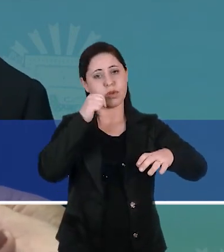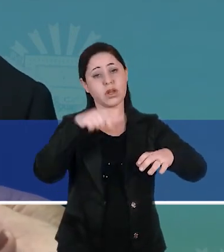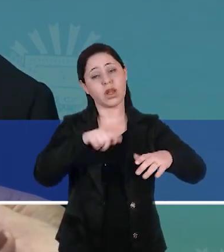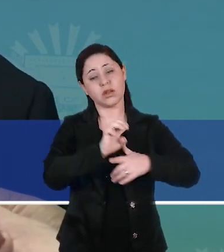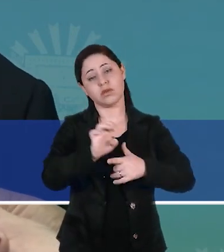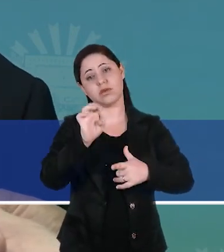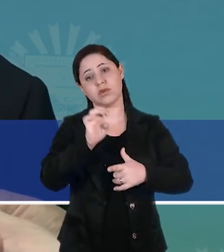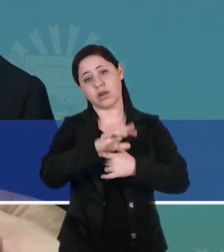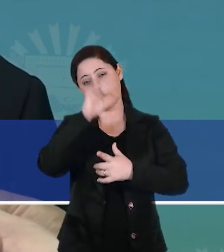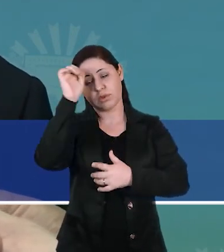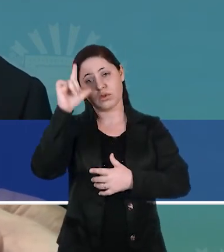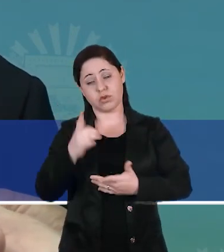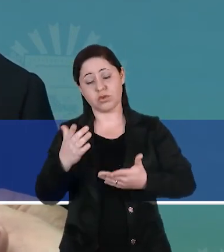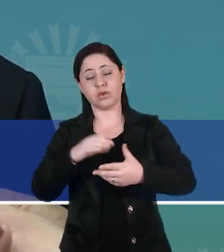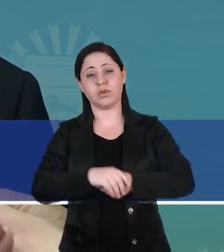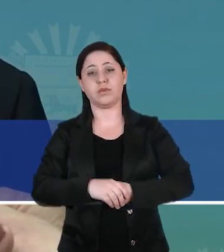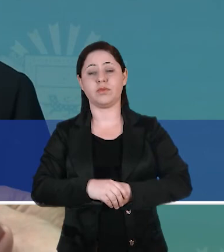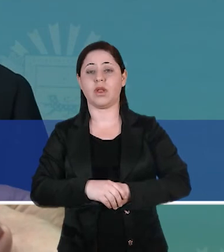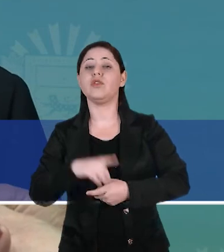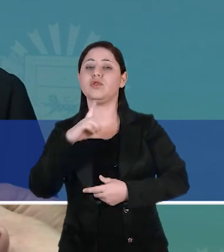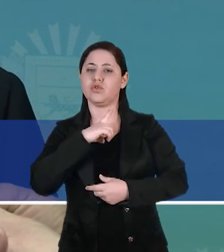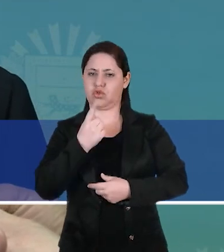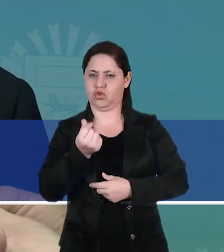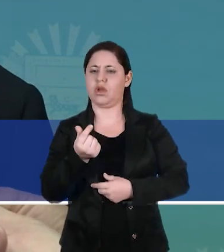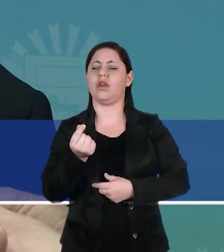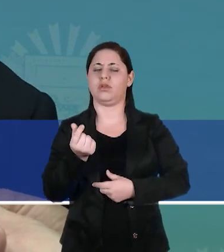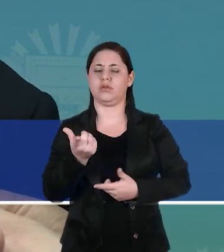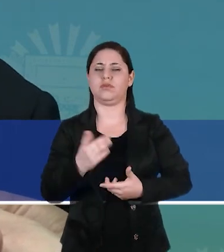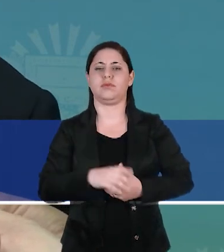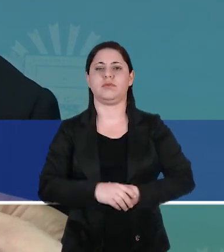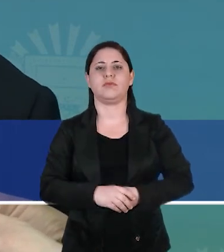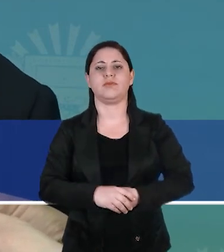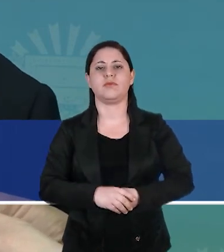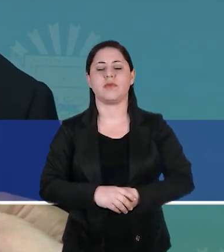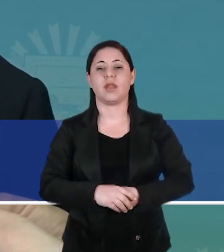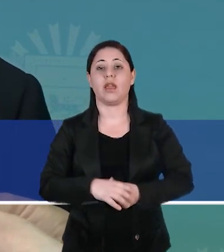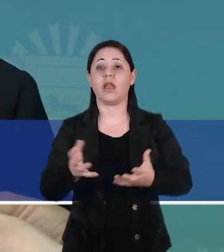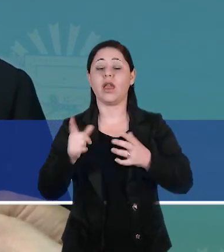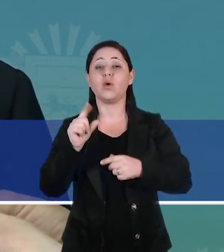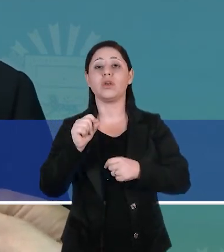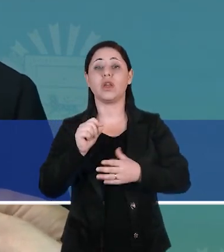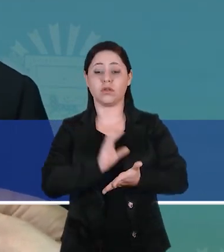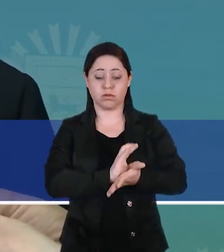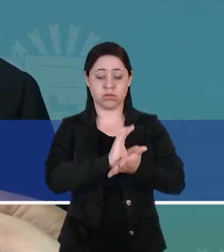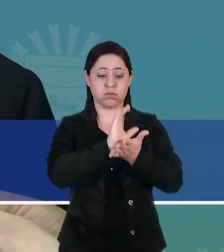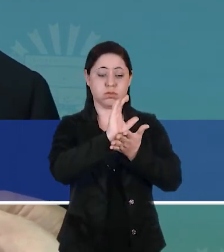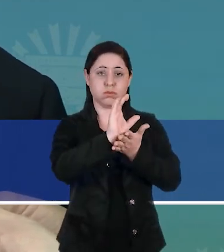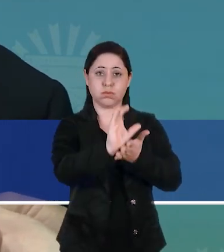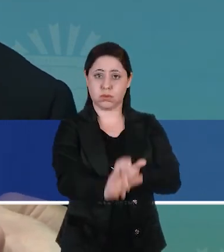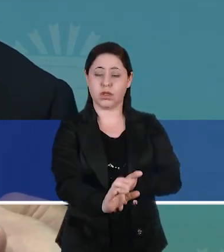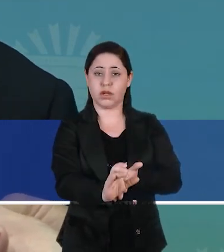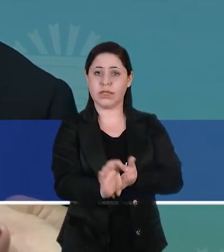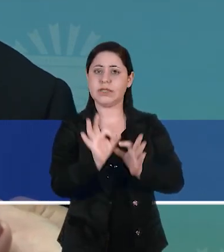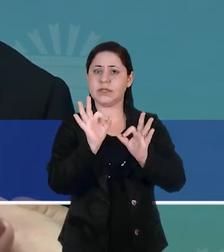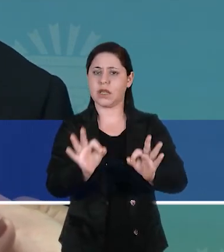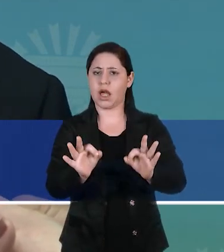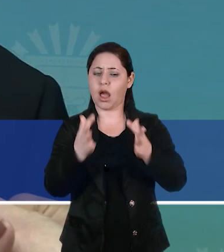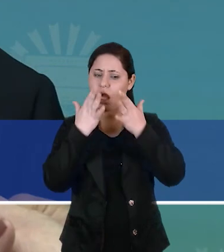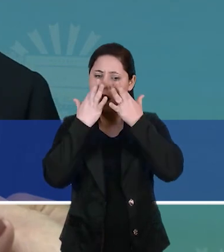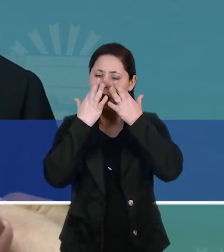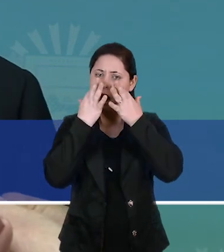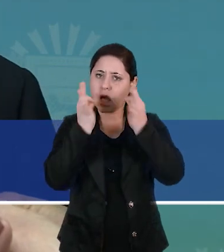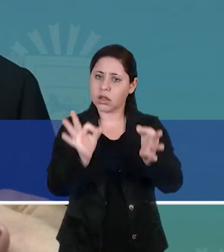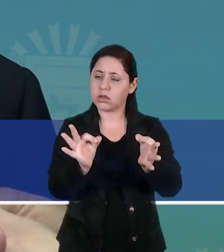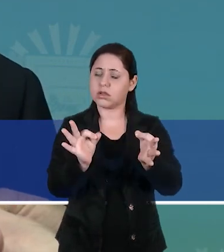feminino no nosso estado. Então, dinheiro tem. Então, nós queremos que haja esse investimento, que